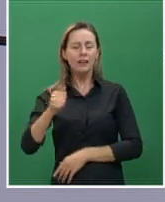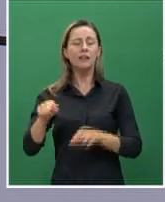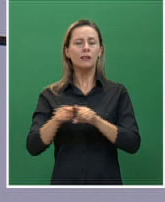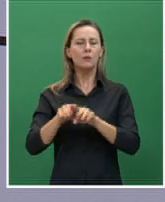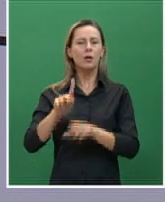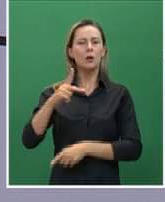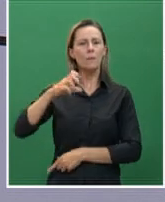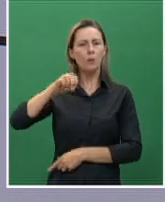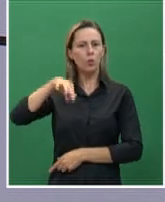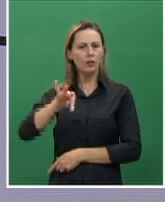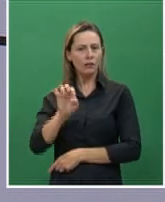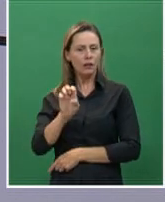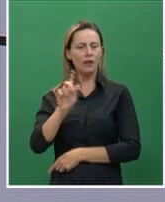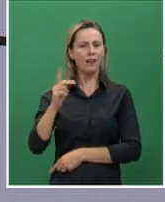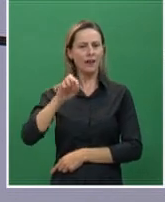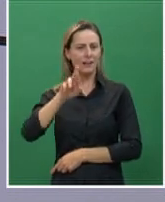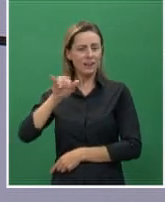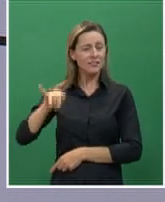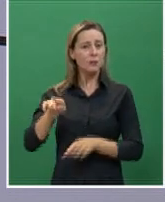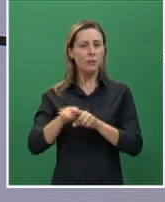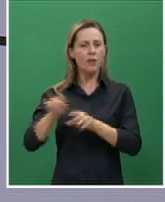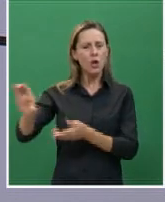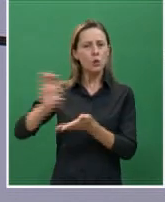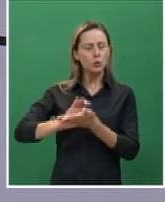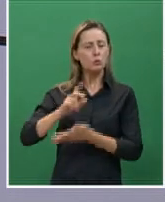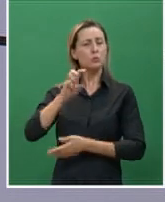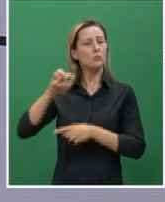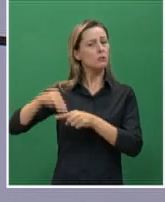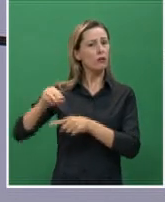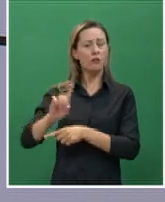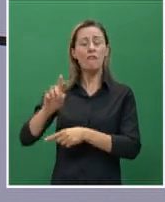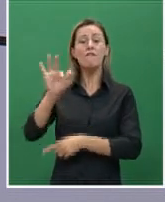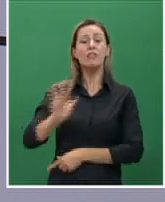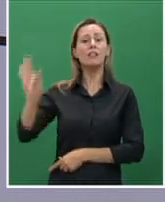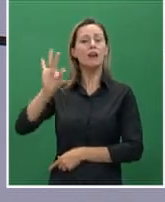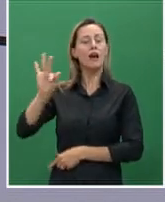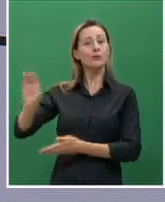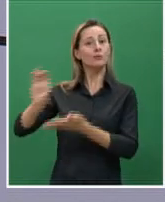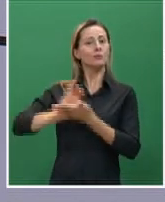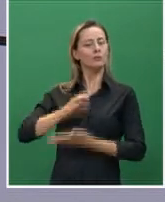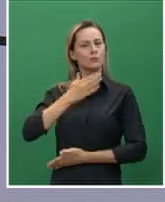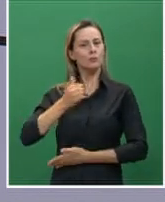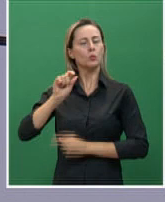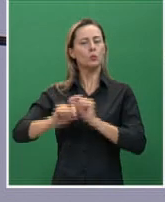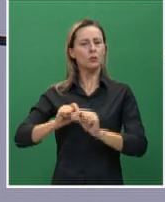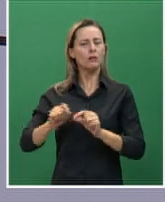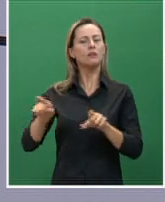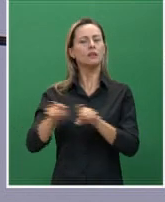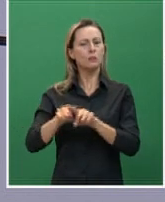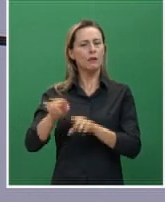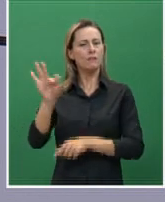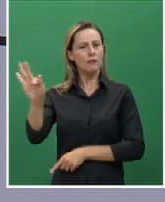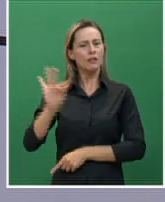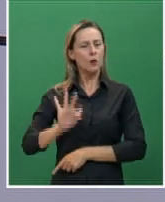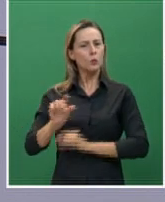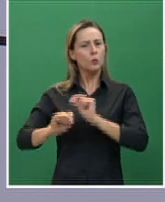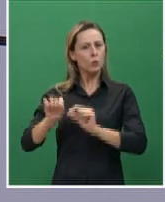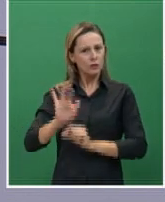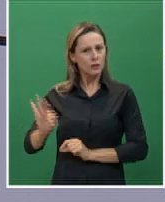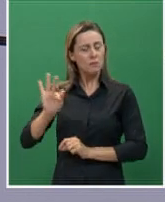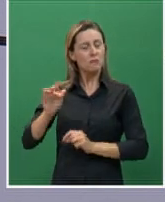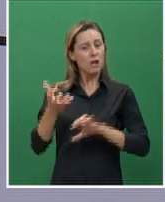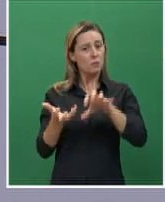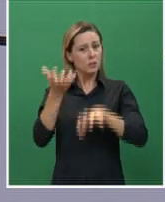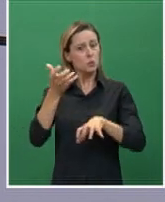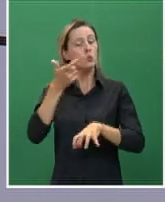Curt Hering sem utilização de recursos municipais e cinco recursos federais a prainha e também a curte ali com recursos federais fomos para Brasília